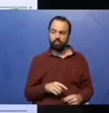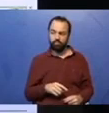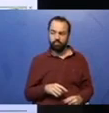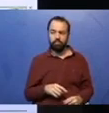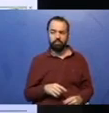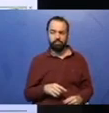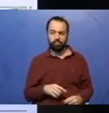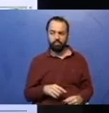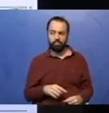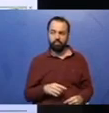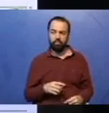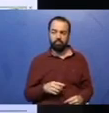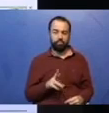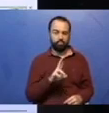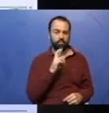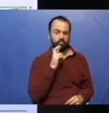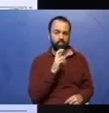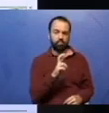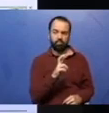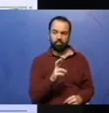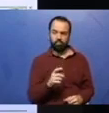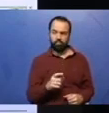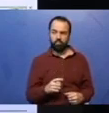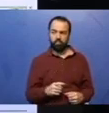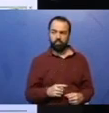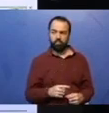prestou atenção aqui na aula.